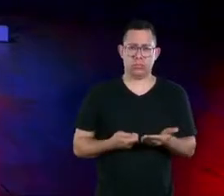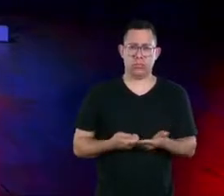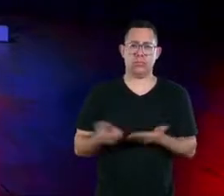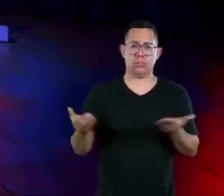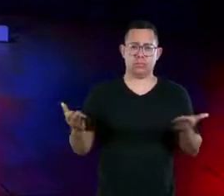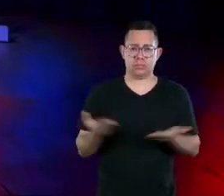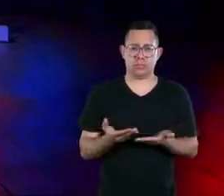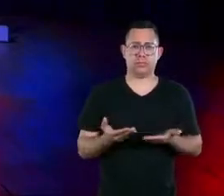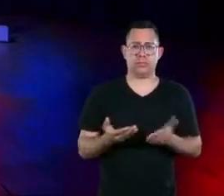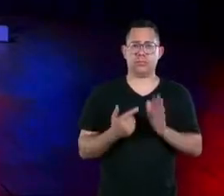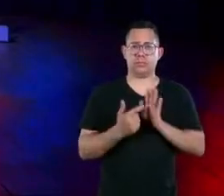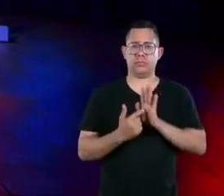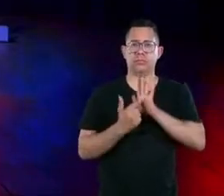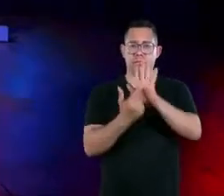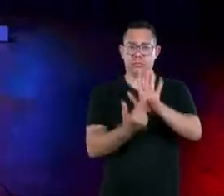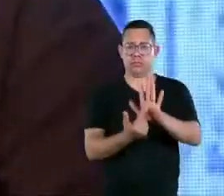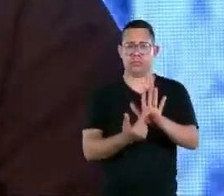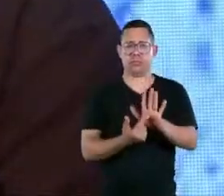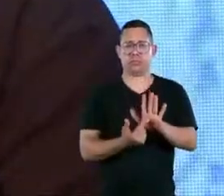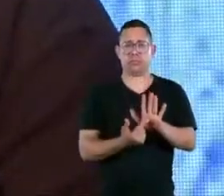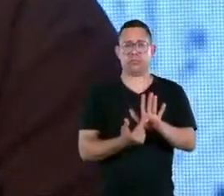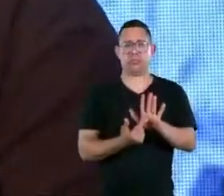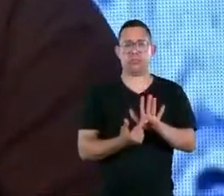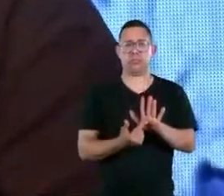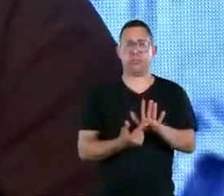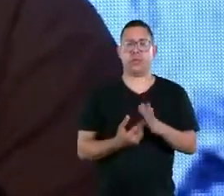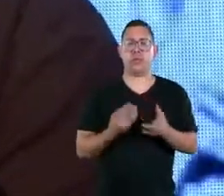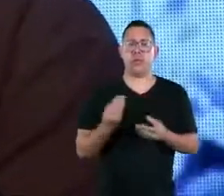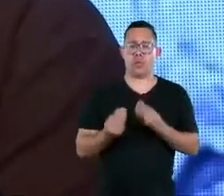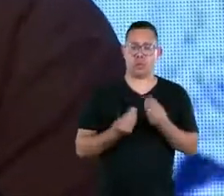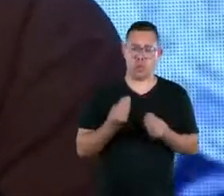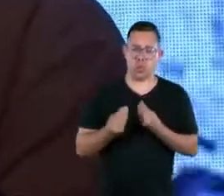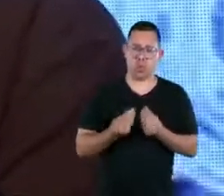vamos mostrar um pouco alguns elementos